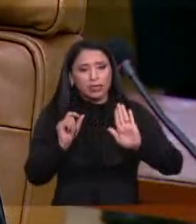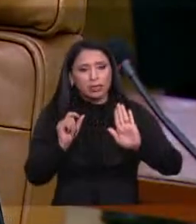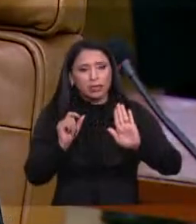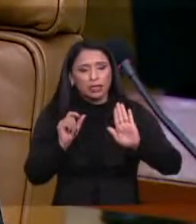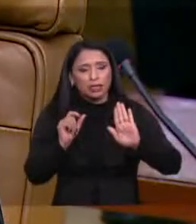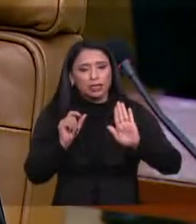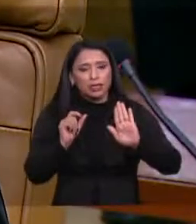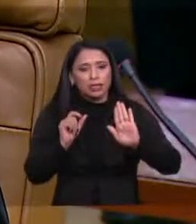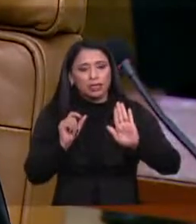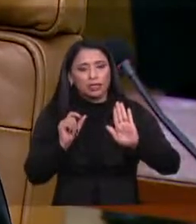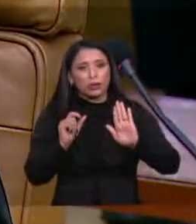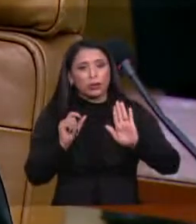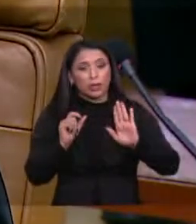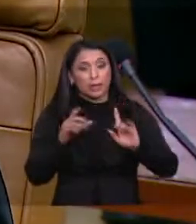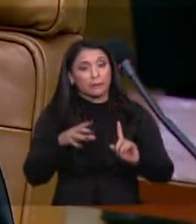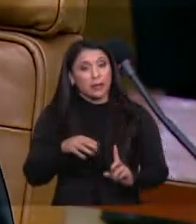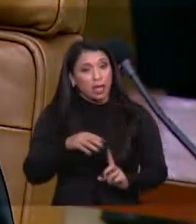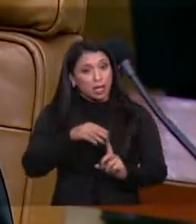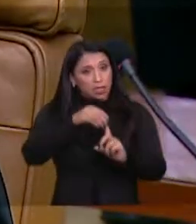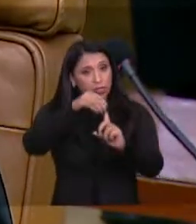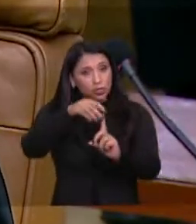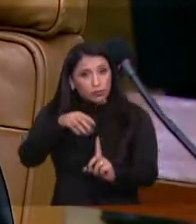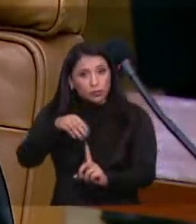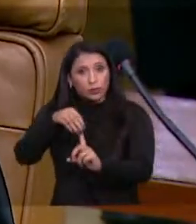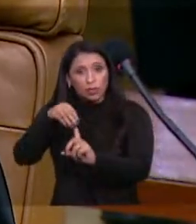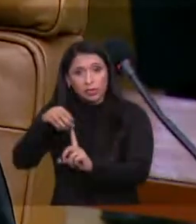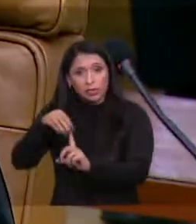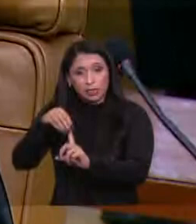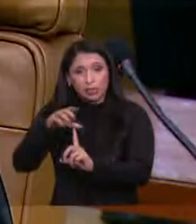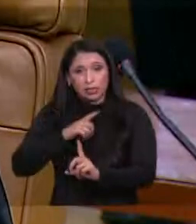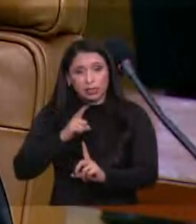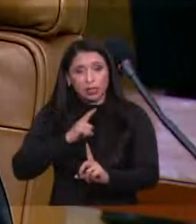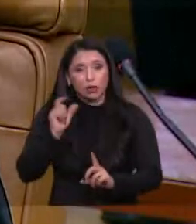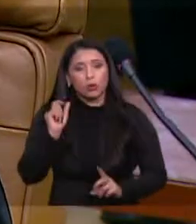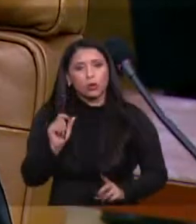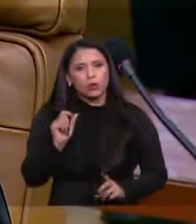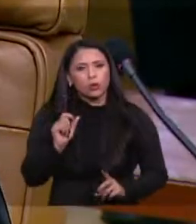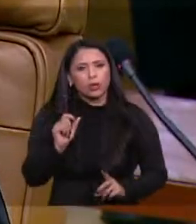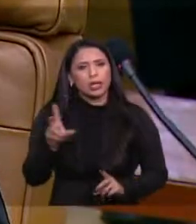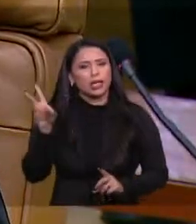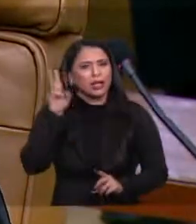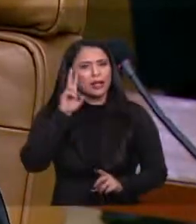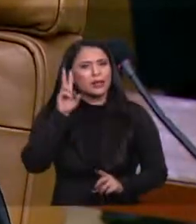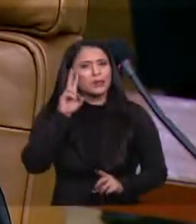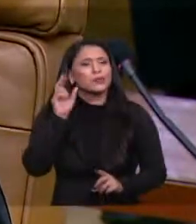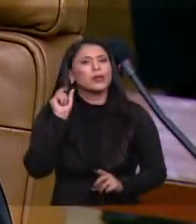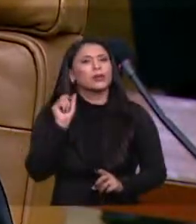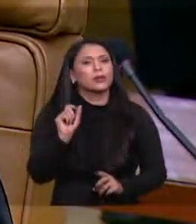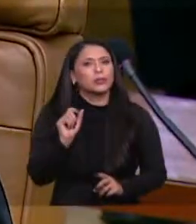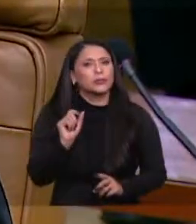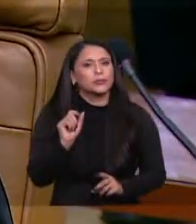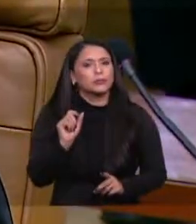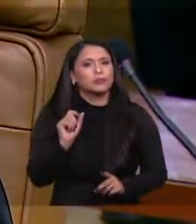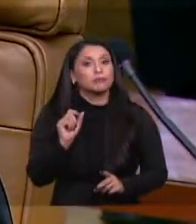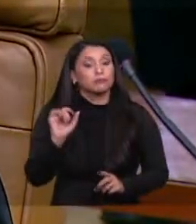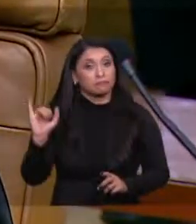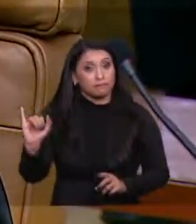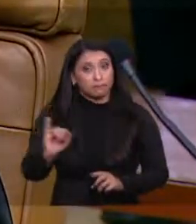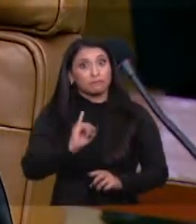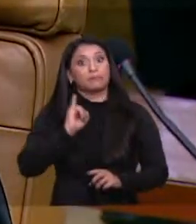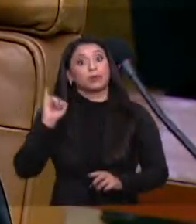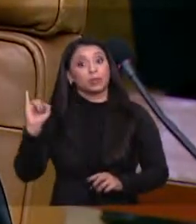da etapa da individualização das repreendas uma remuneração preliminar que me parece